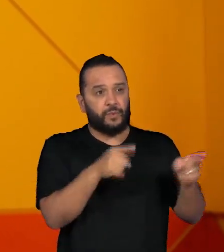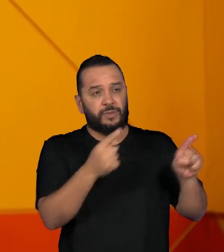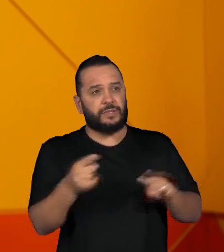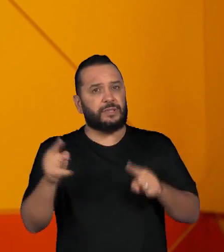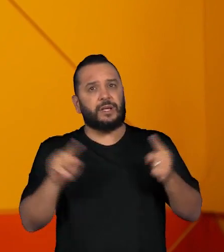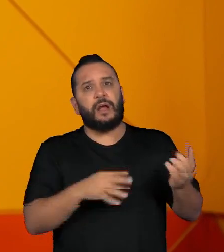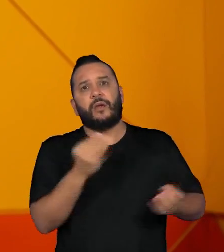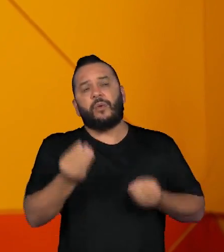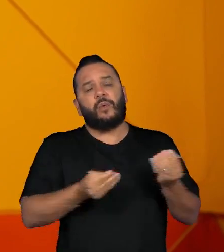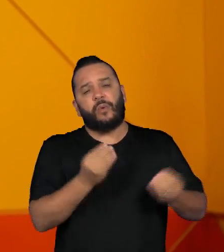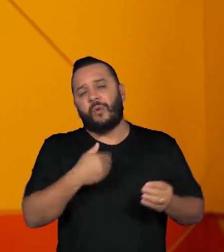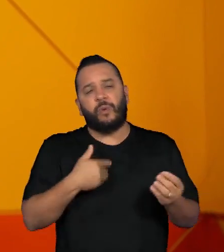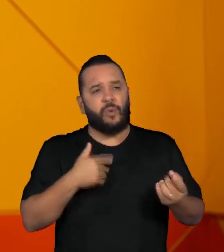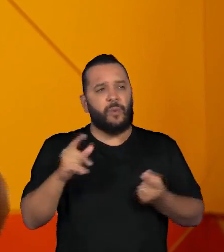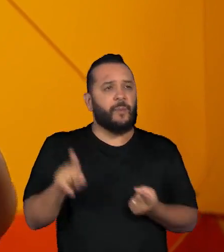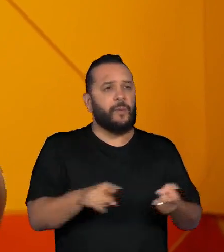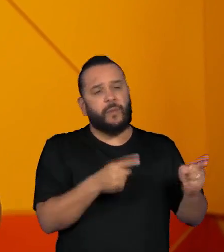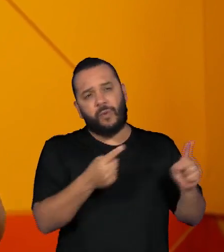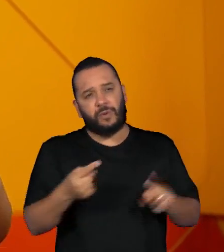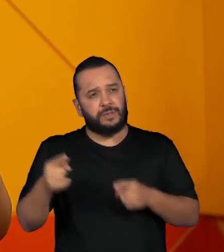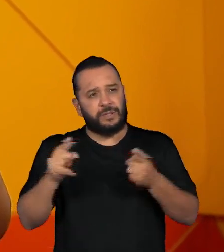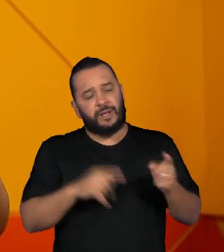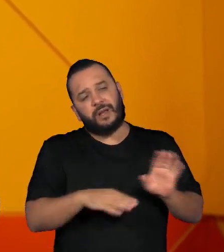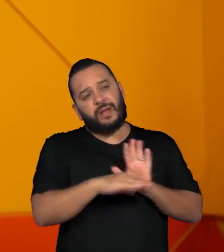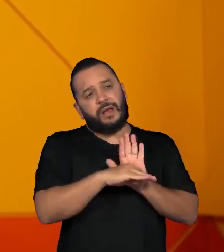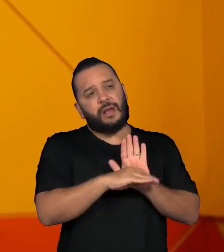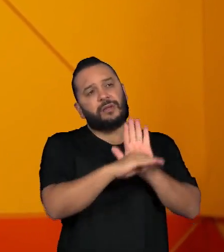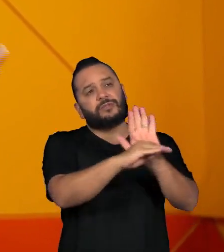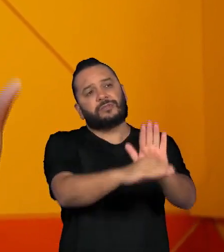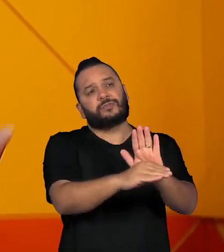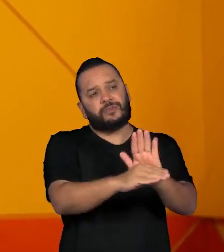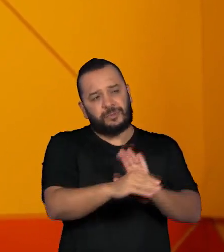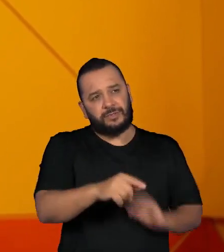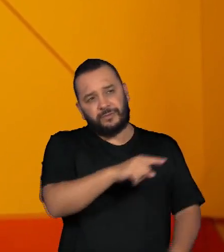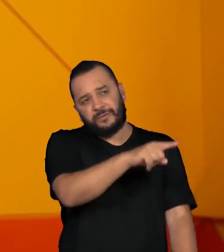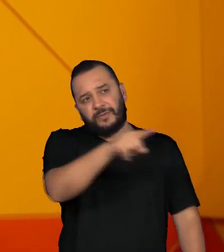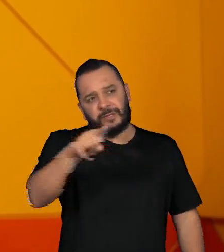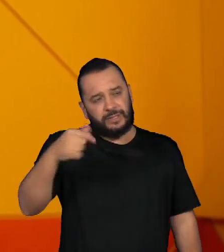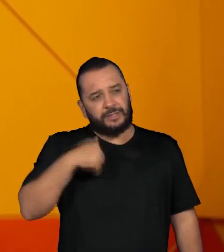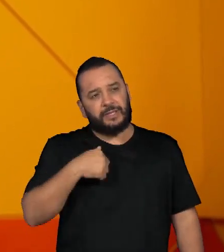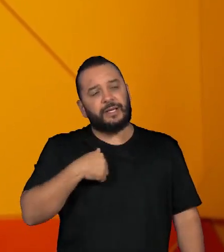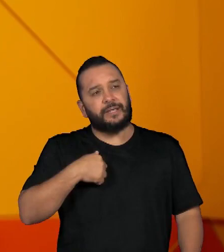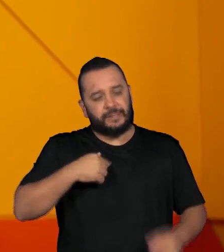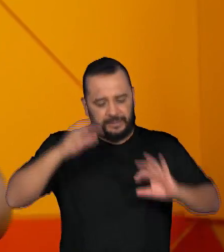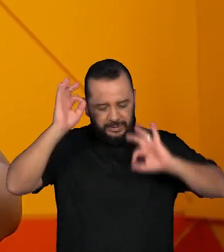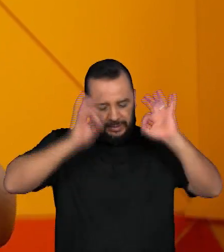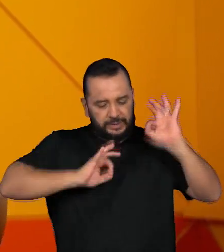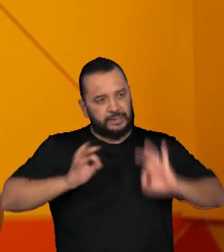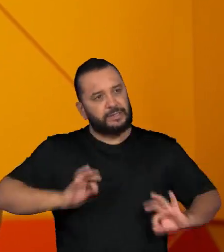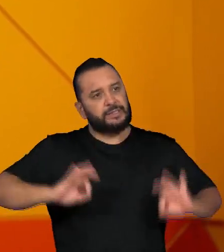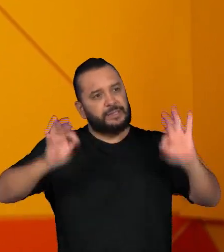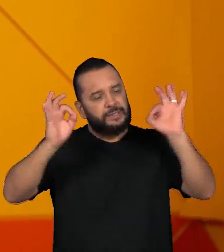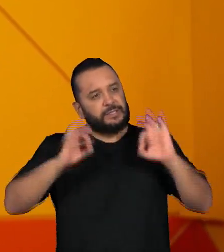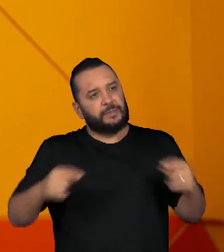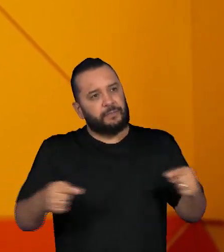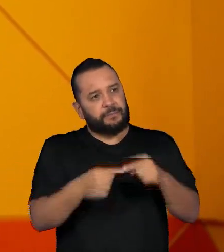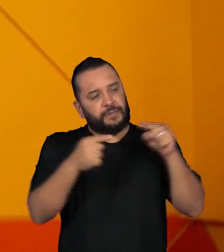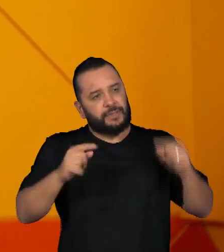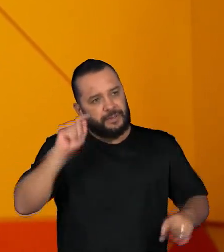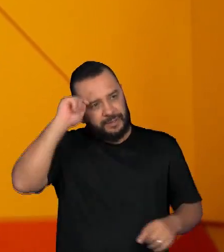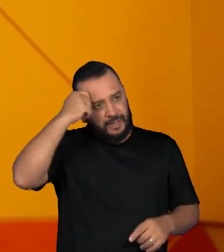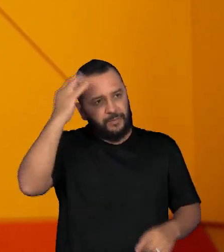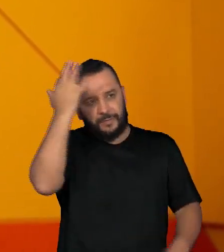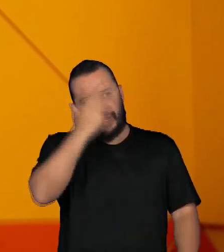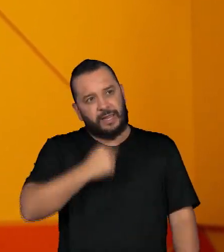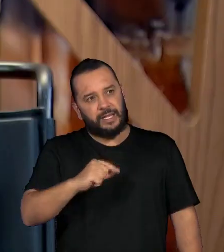a música auxilia para que a gente reconheça a estética negra como com a beleza que ela